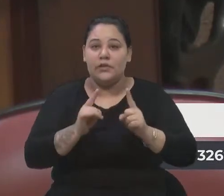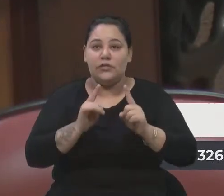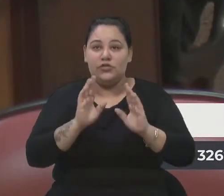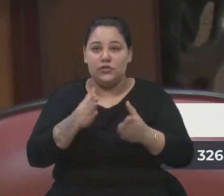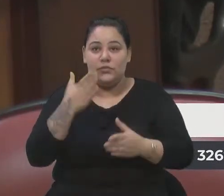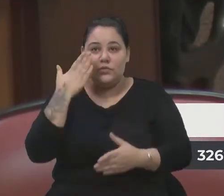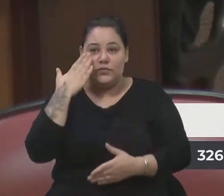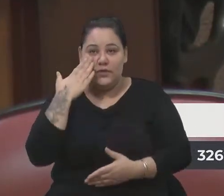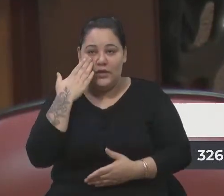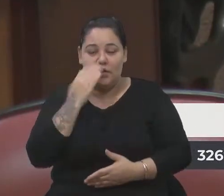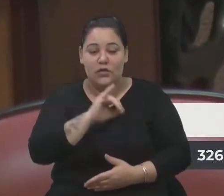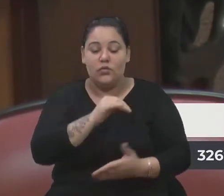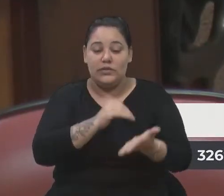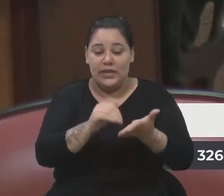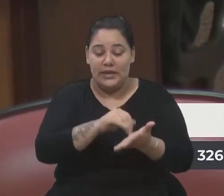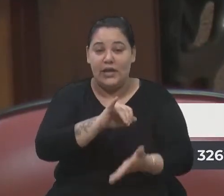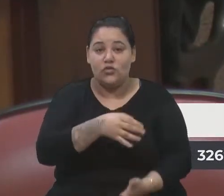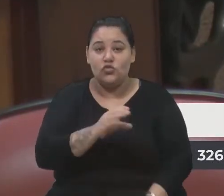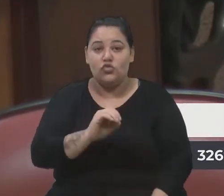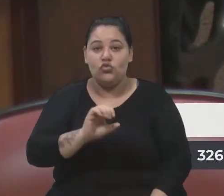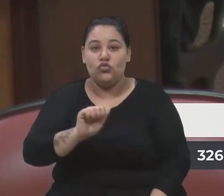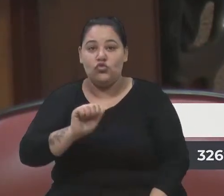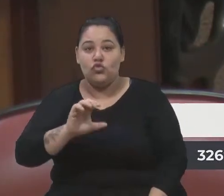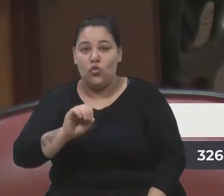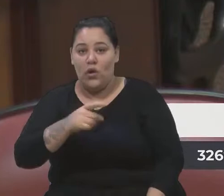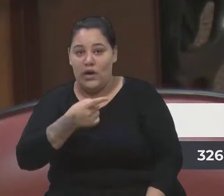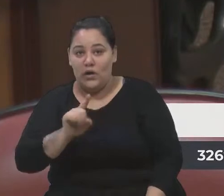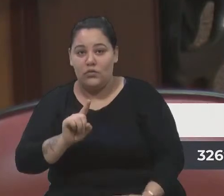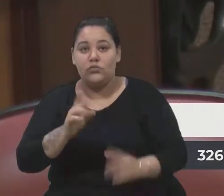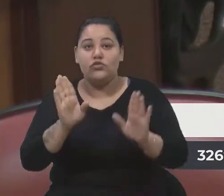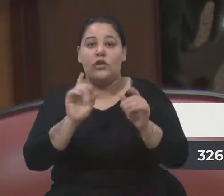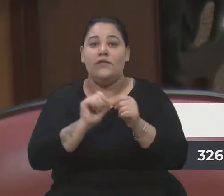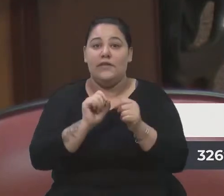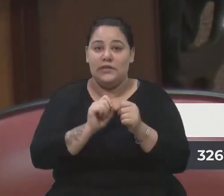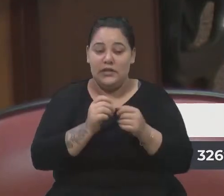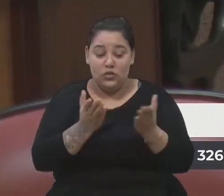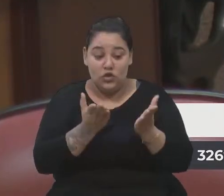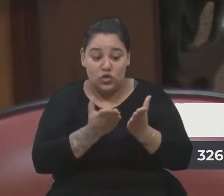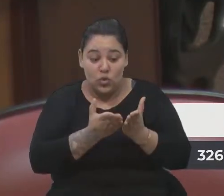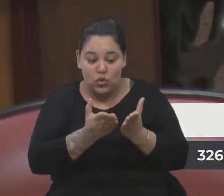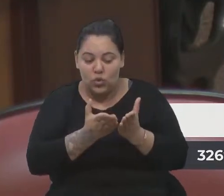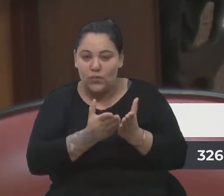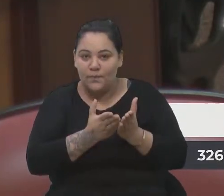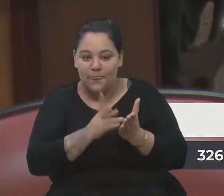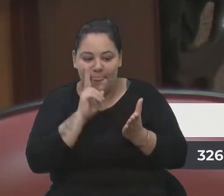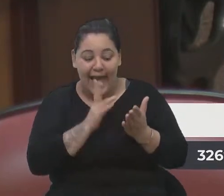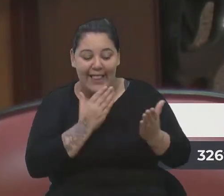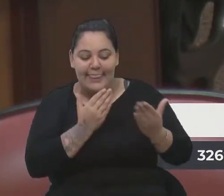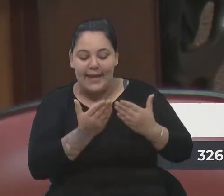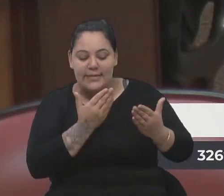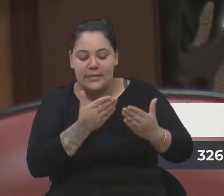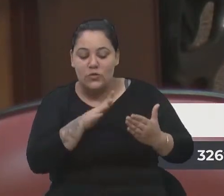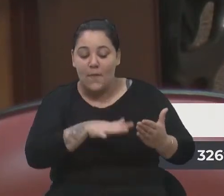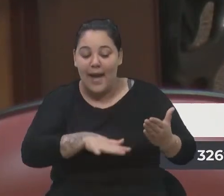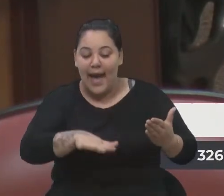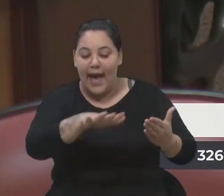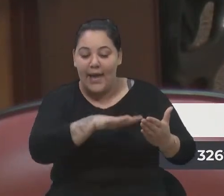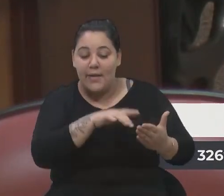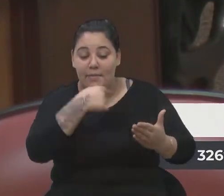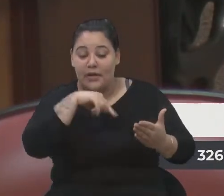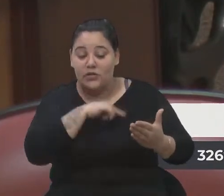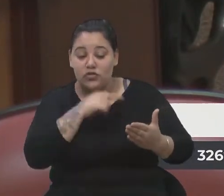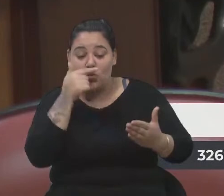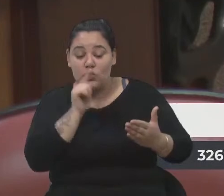Ex nesse sentido, e já está fazendo estudos e viabilizando uma área para que a gente